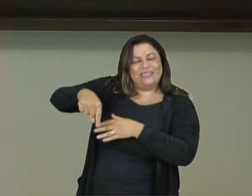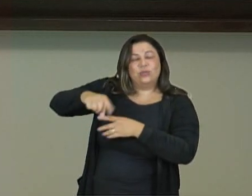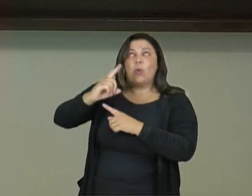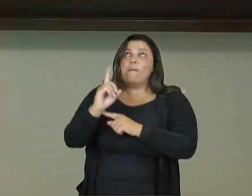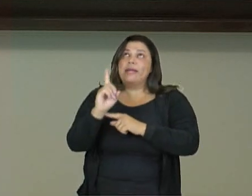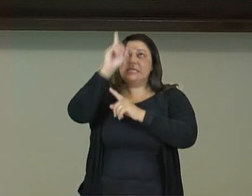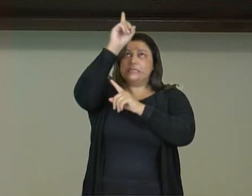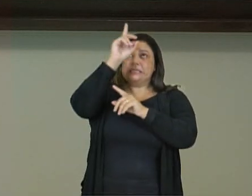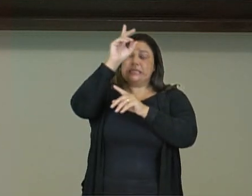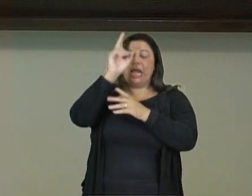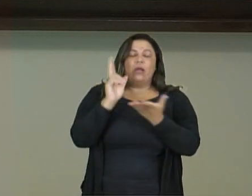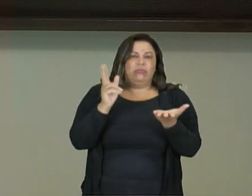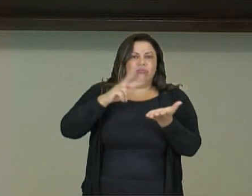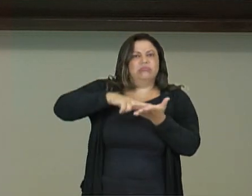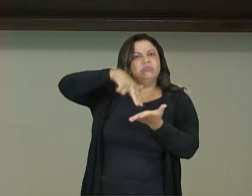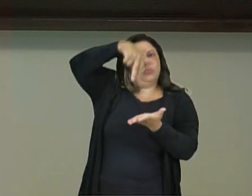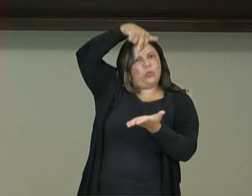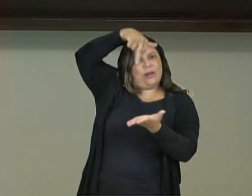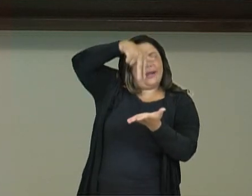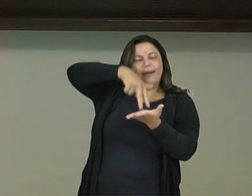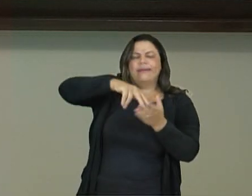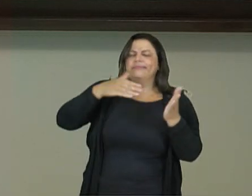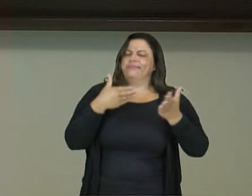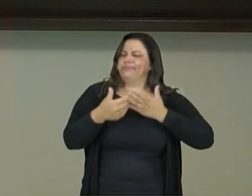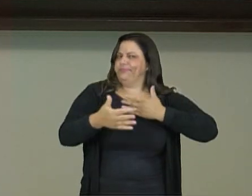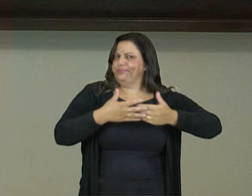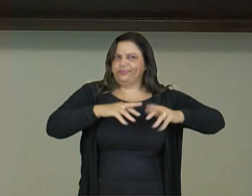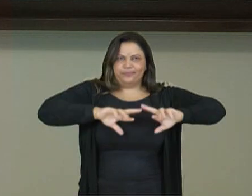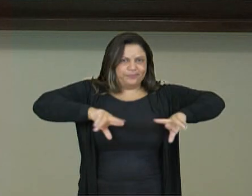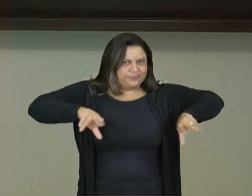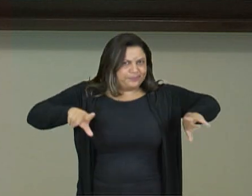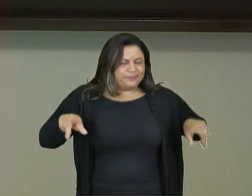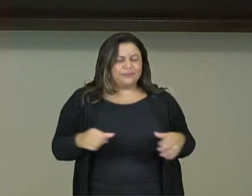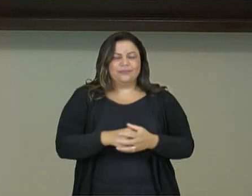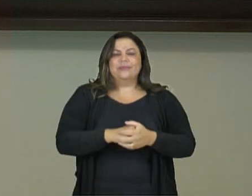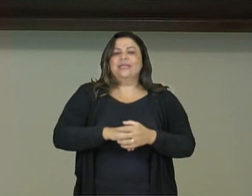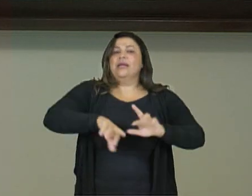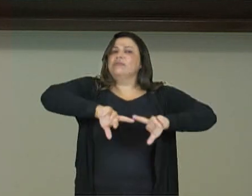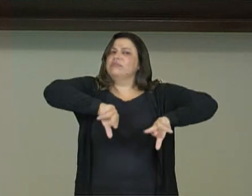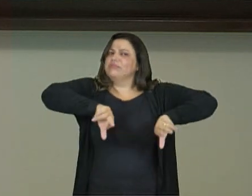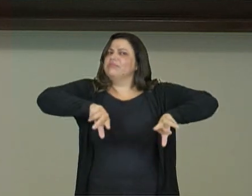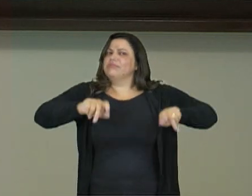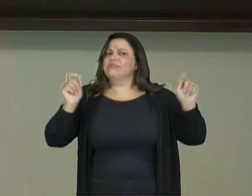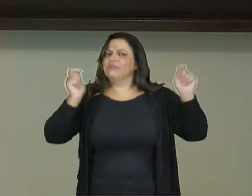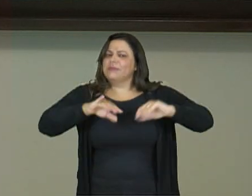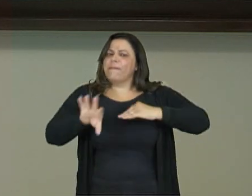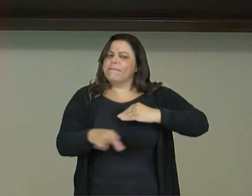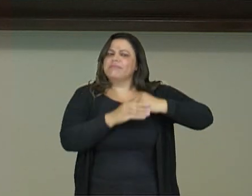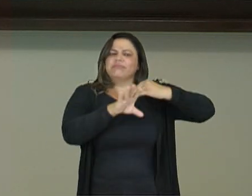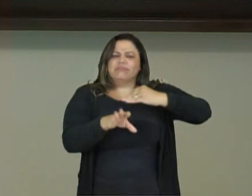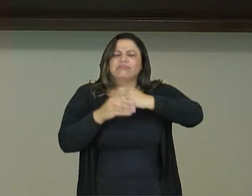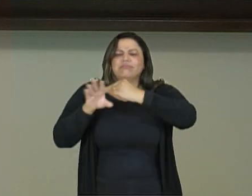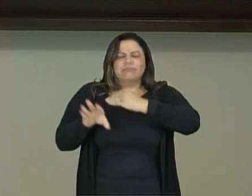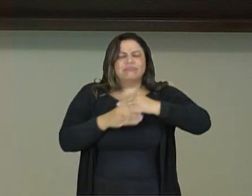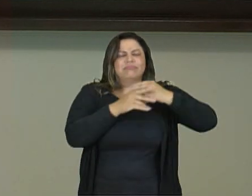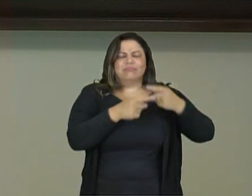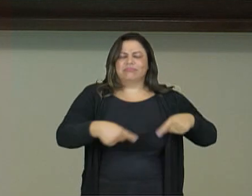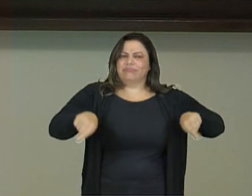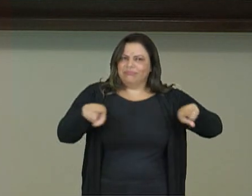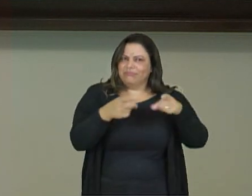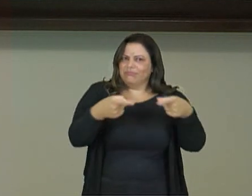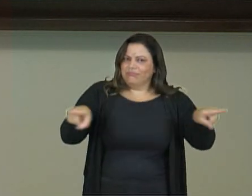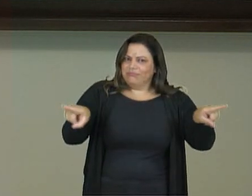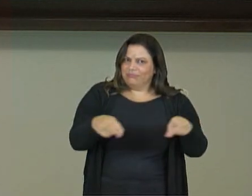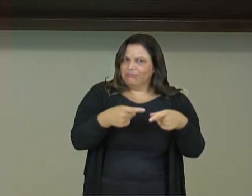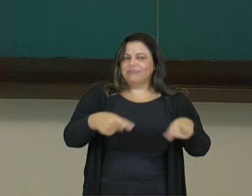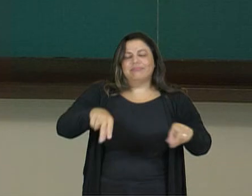essas variedades do movimento que vão enriquecendo a coreografia e ali o espetáculo da dança.